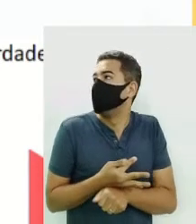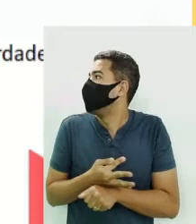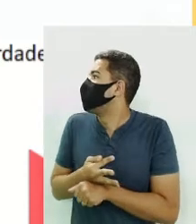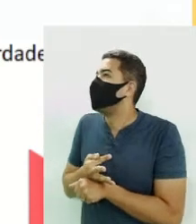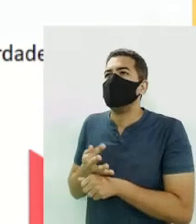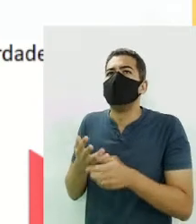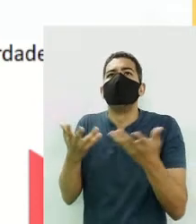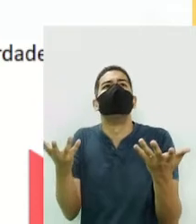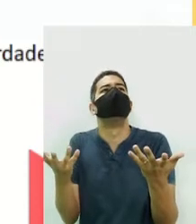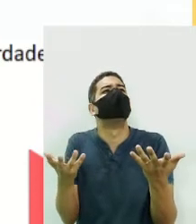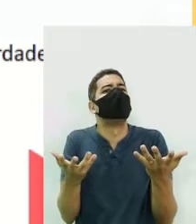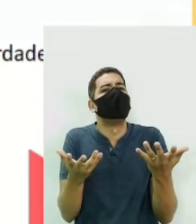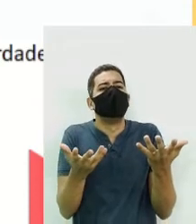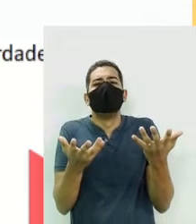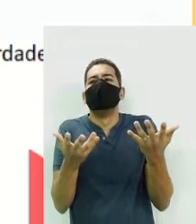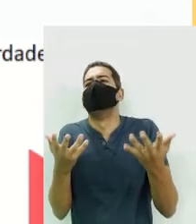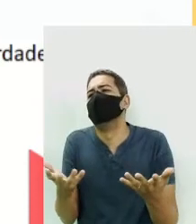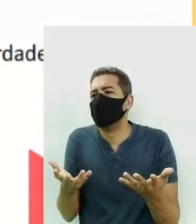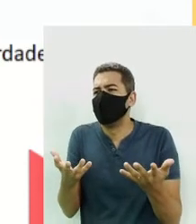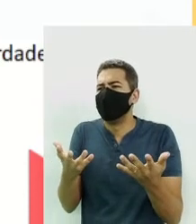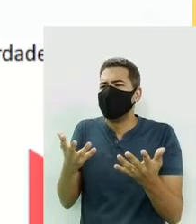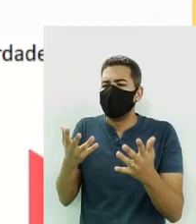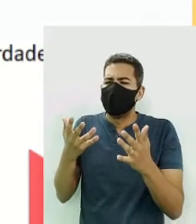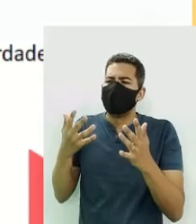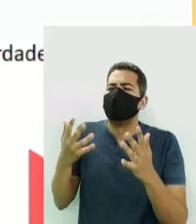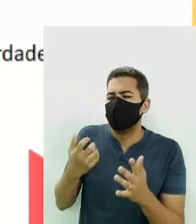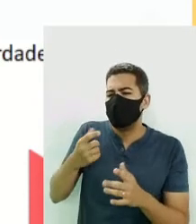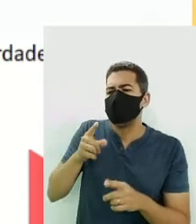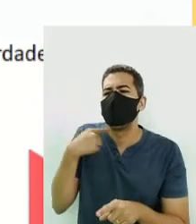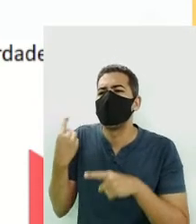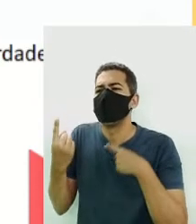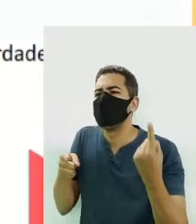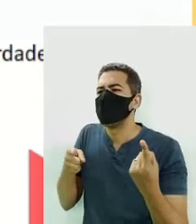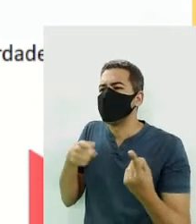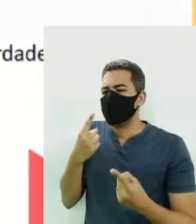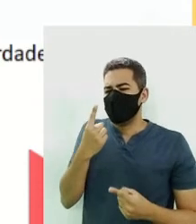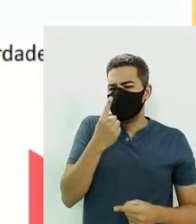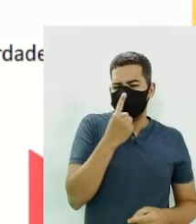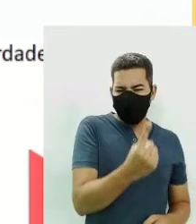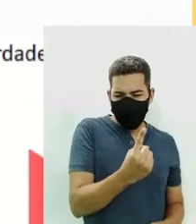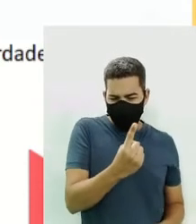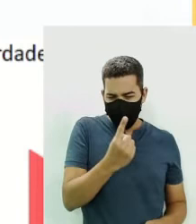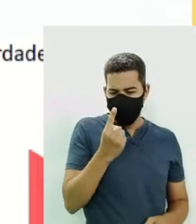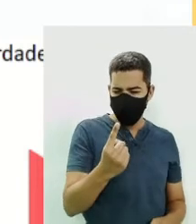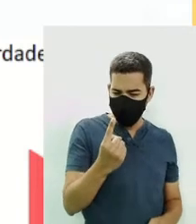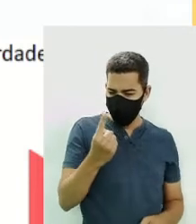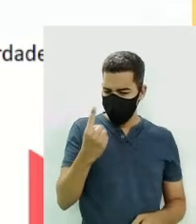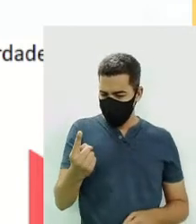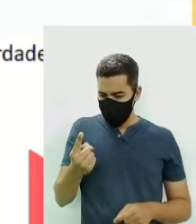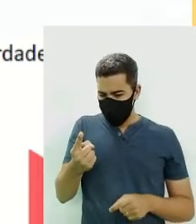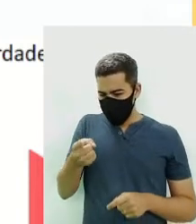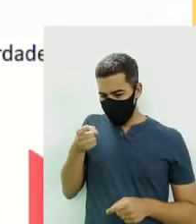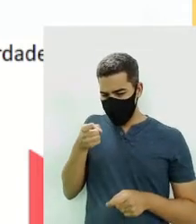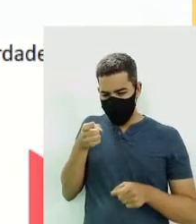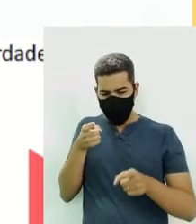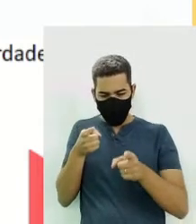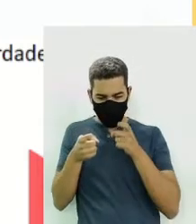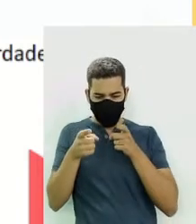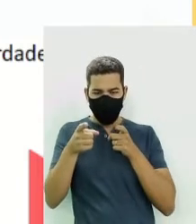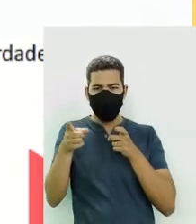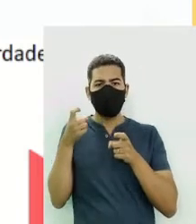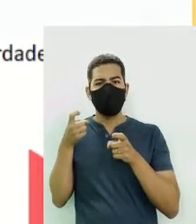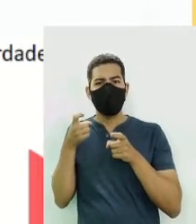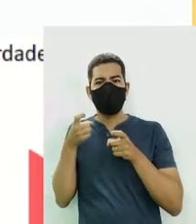nada. Viramos estatística. Foram 111 balas achadas no carro de 5